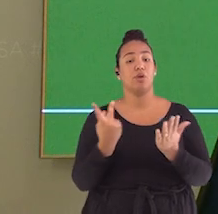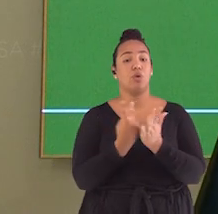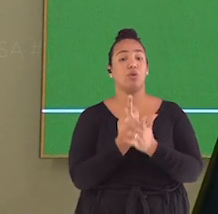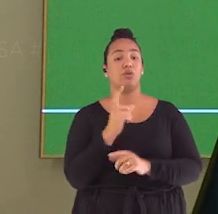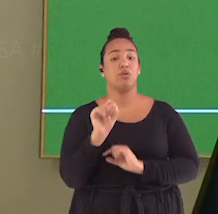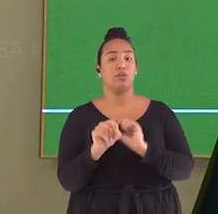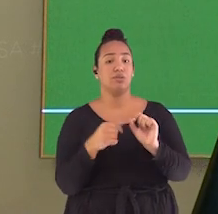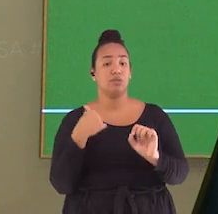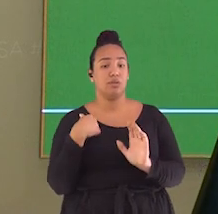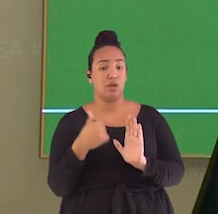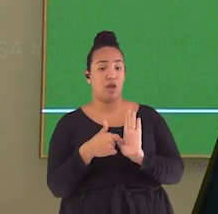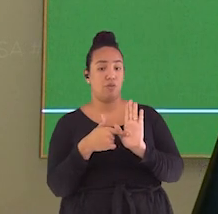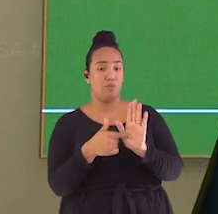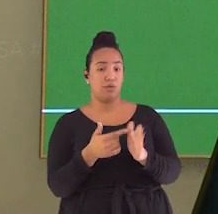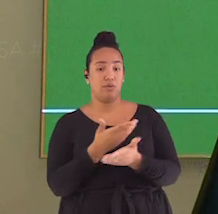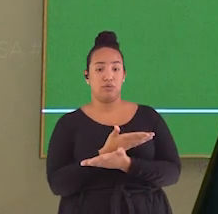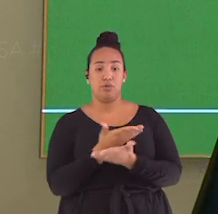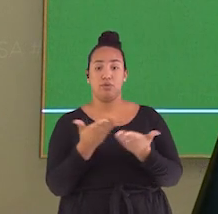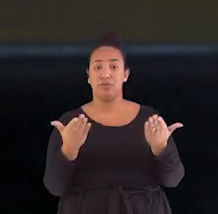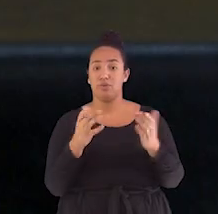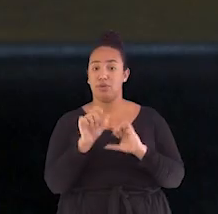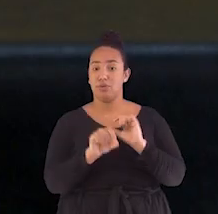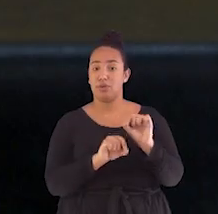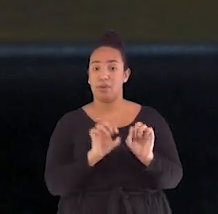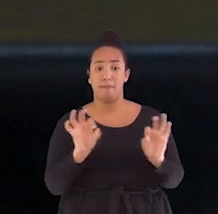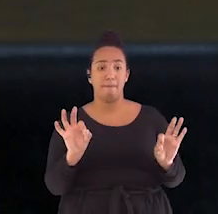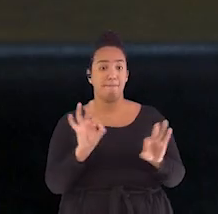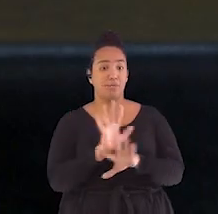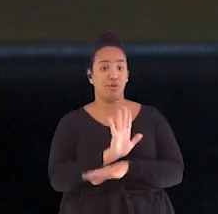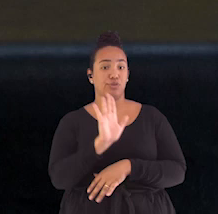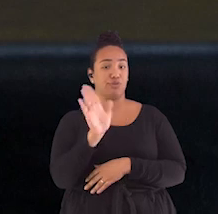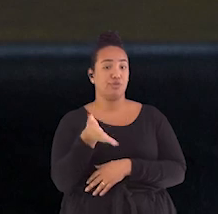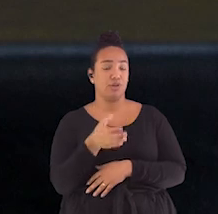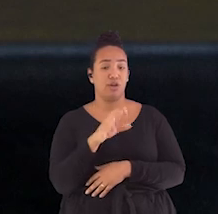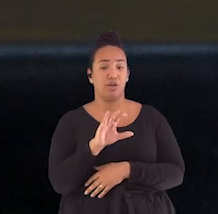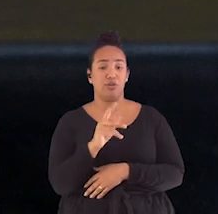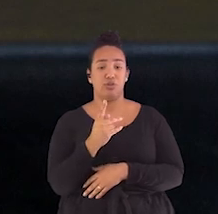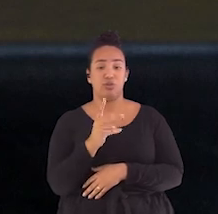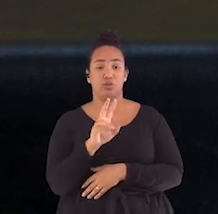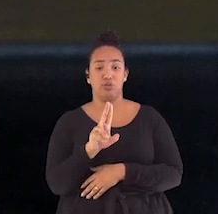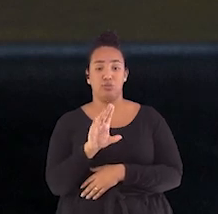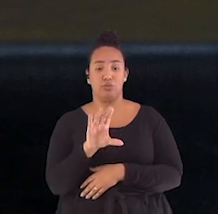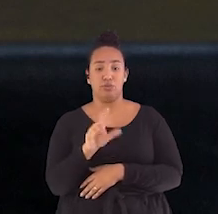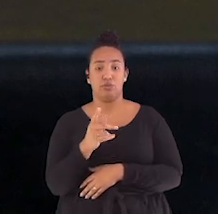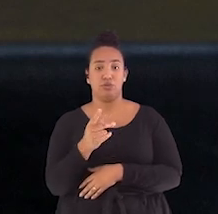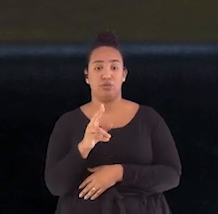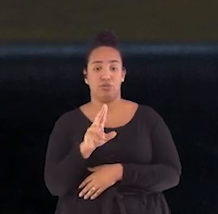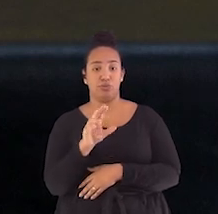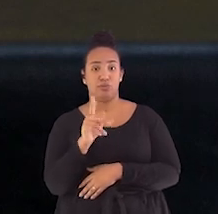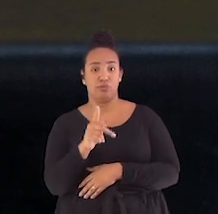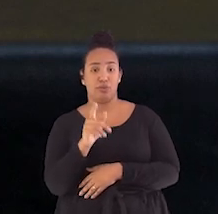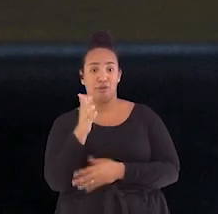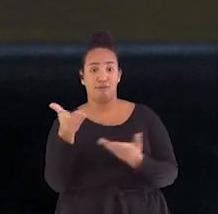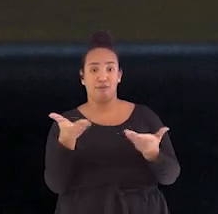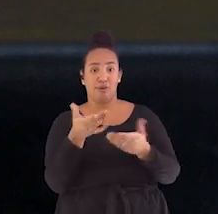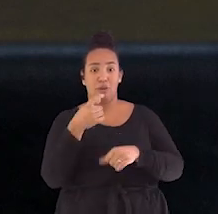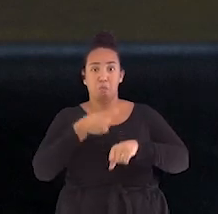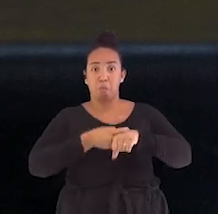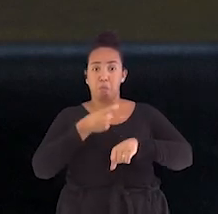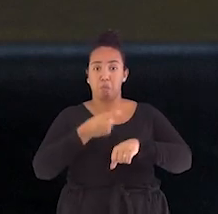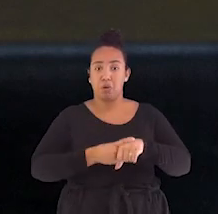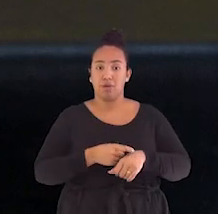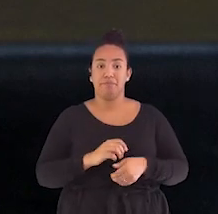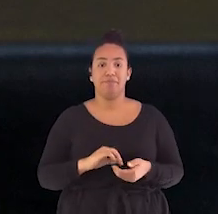ocorrer é o que eu trouxe aqui para vocês, que é o chup-chup pronto. Ele fica congelado. Como vocês